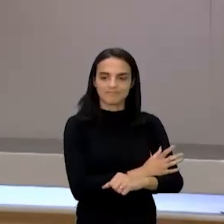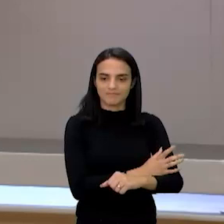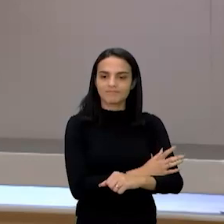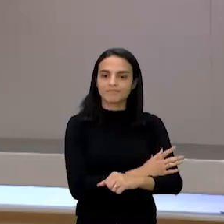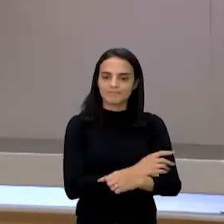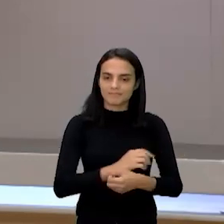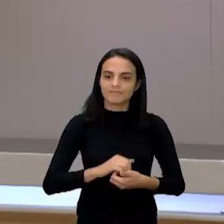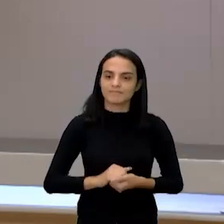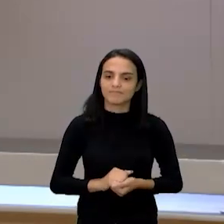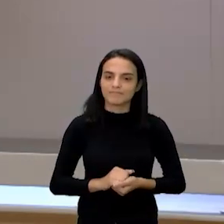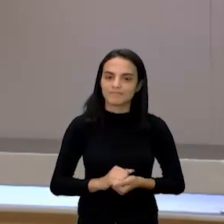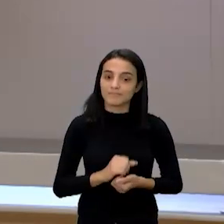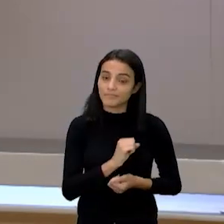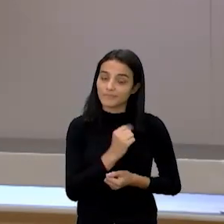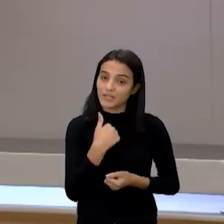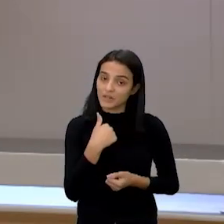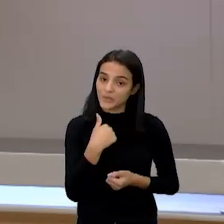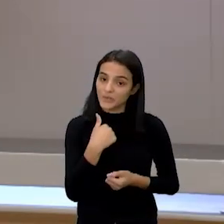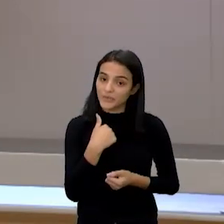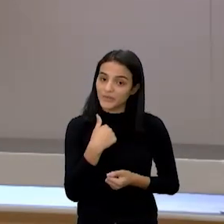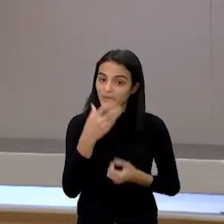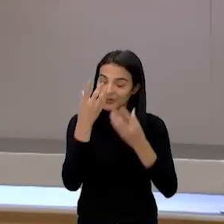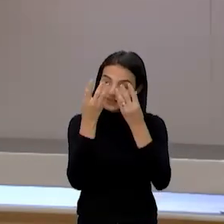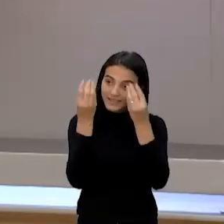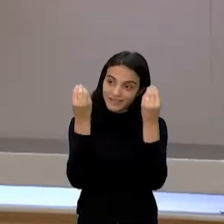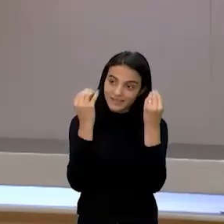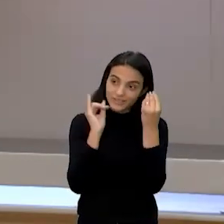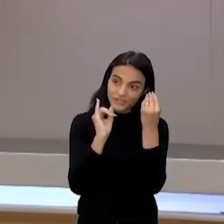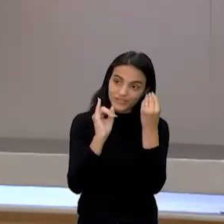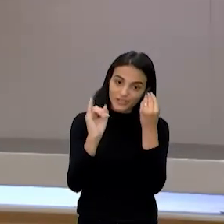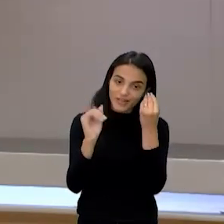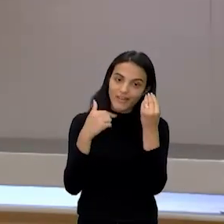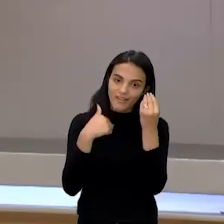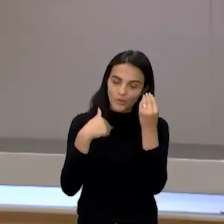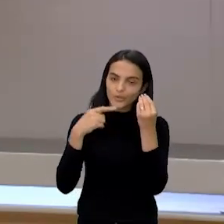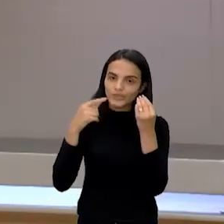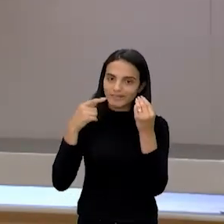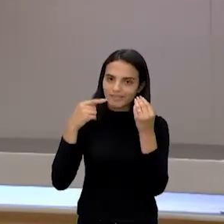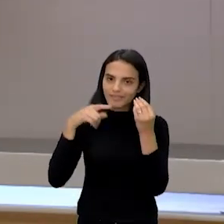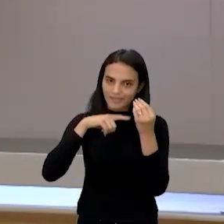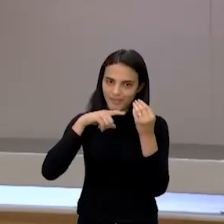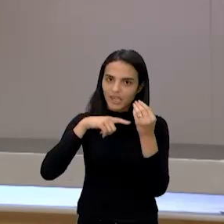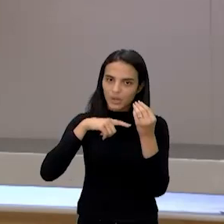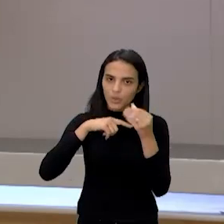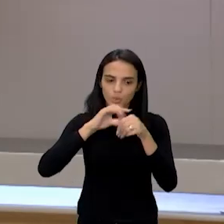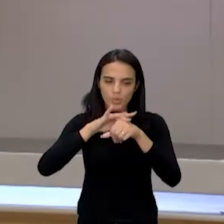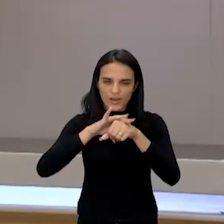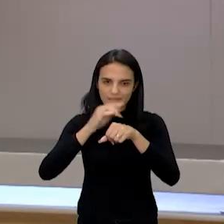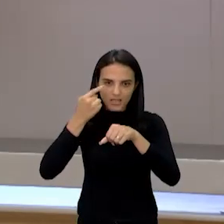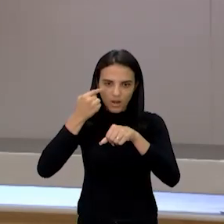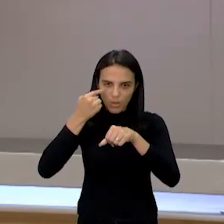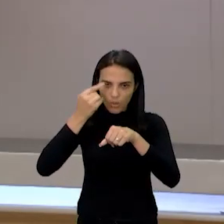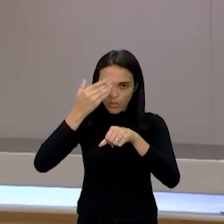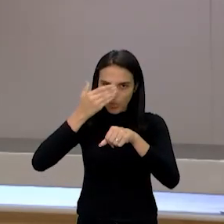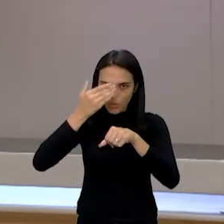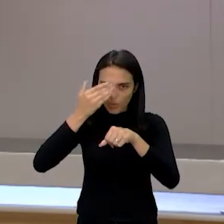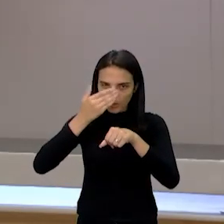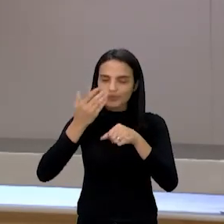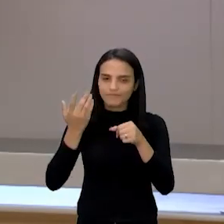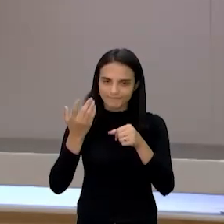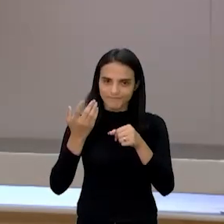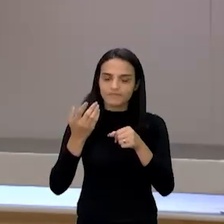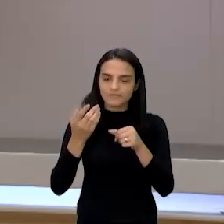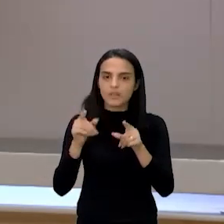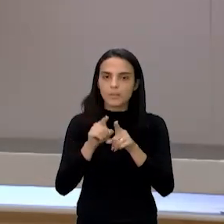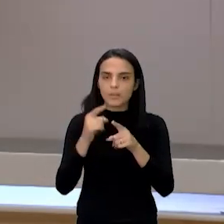bastante. Eu não sei se eu esqueci de dizer, eu tenho uma deficiência visual, mas adquirida por conta de um acidente. Mas